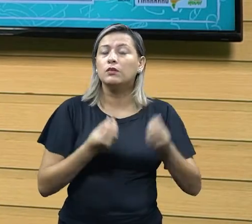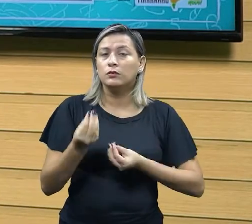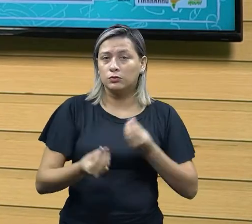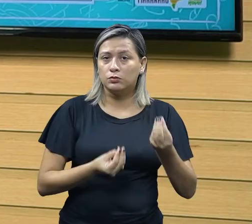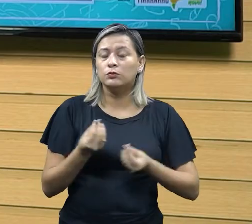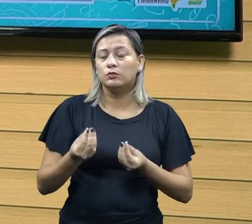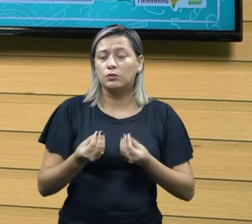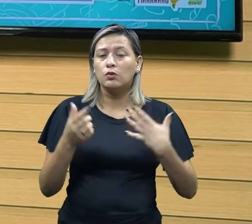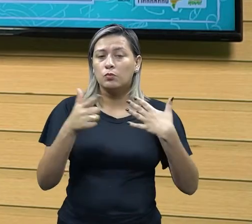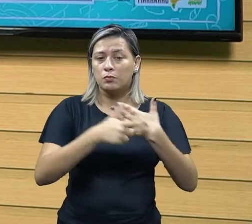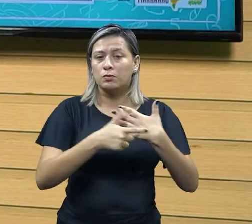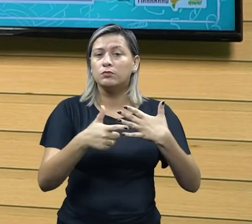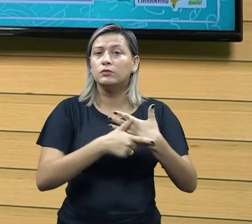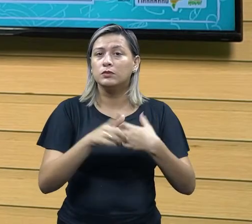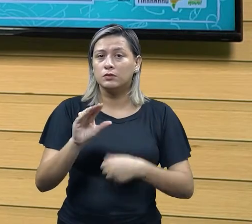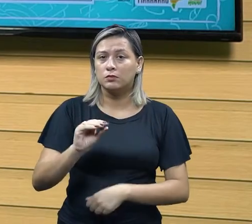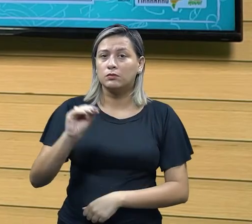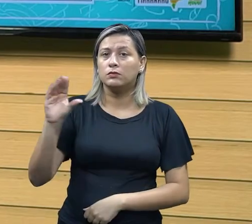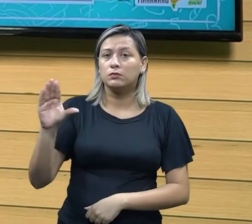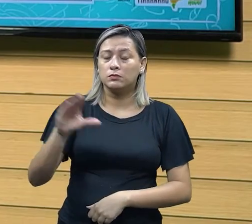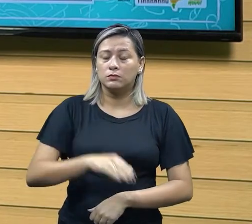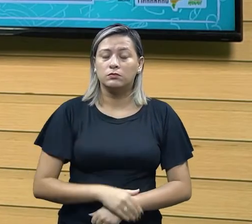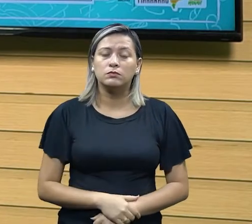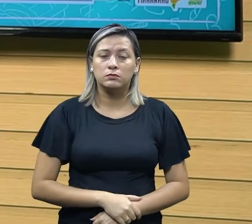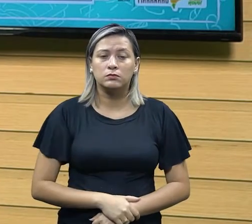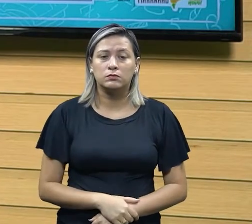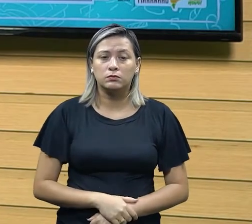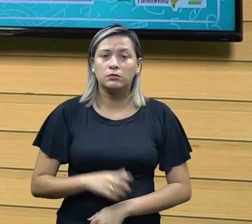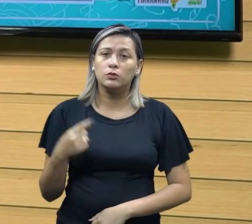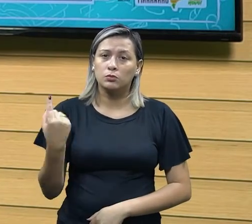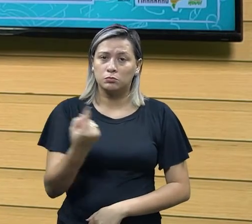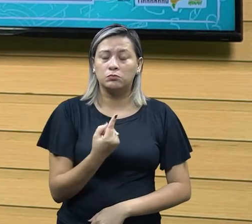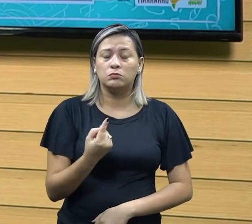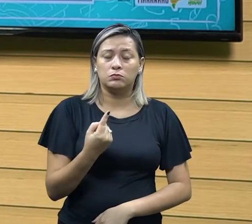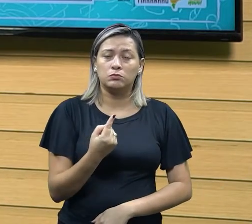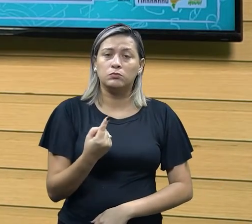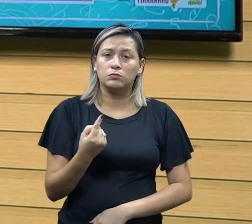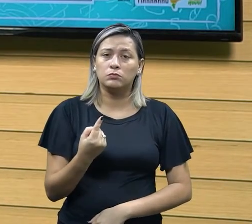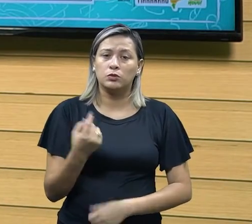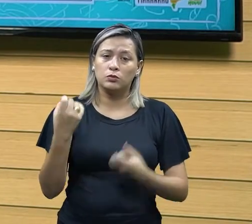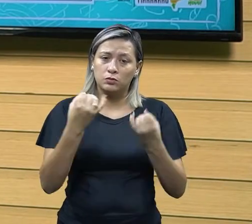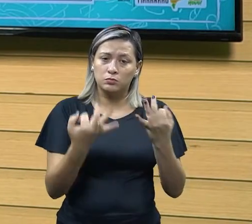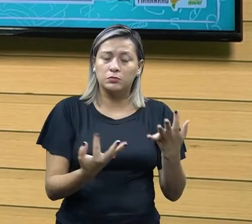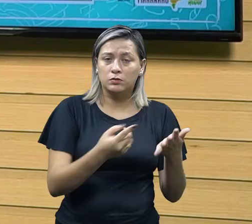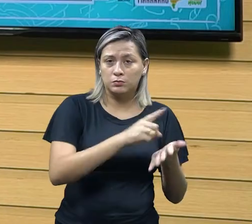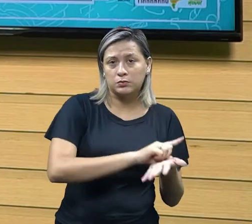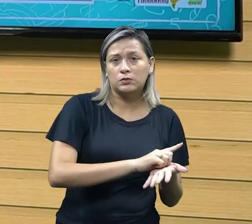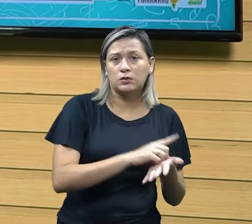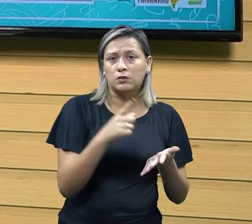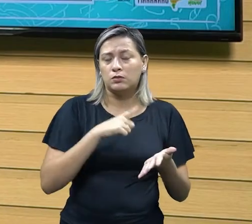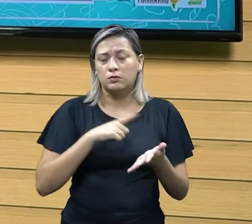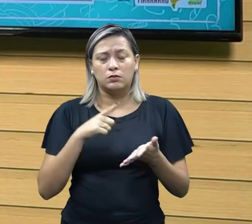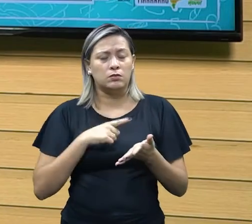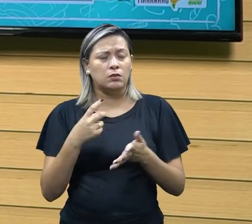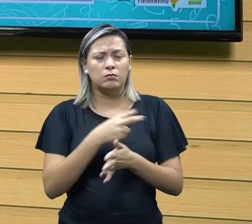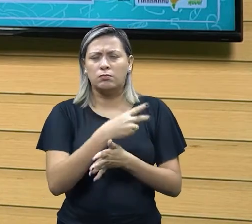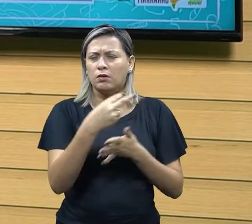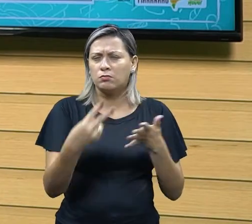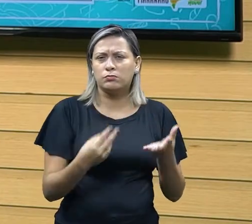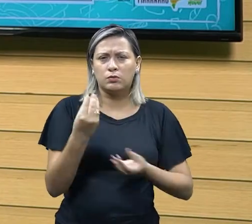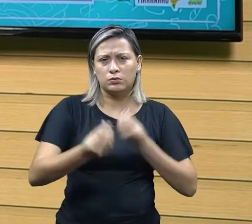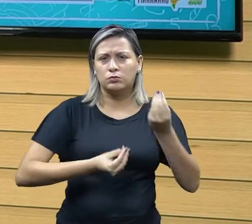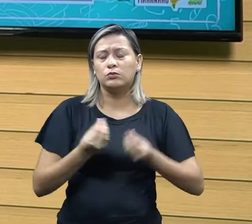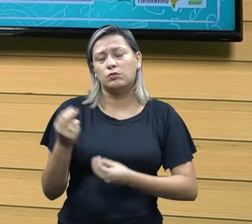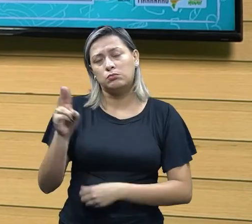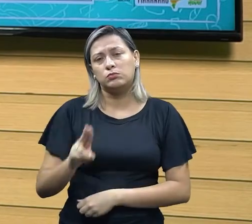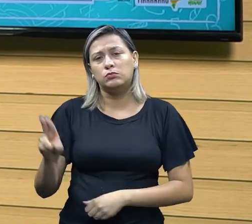acionar estas funções, como nós já vimos anteriormente. Não há apenas uma forma de acionar essas